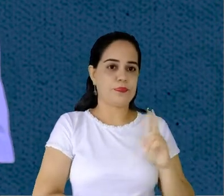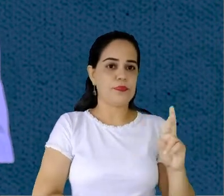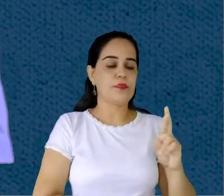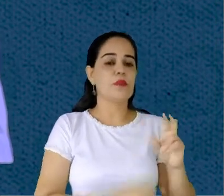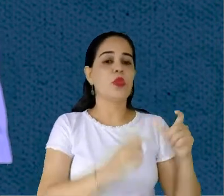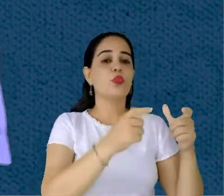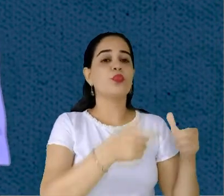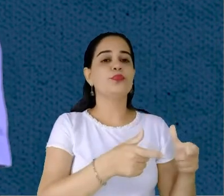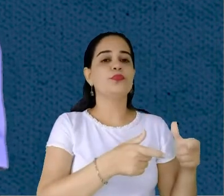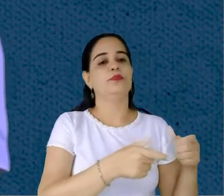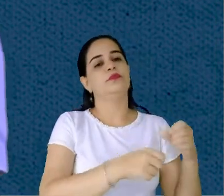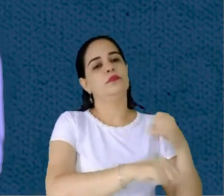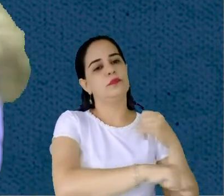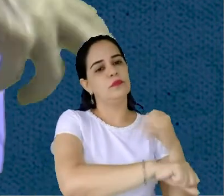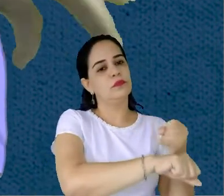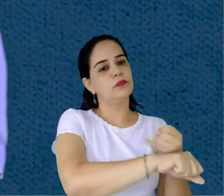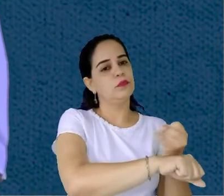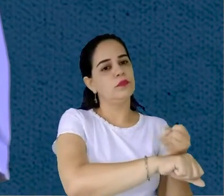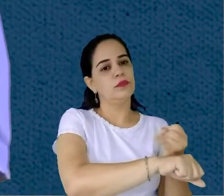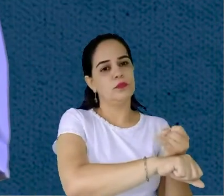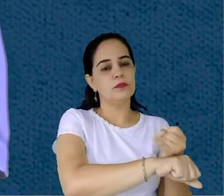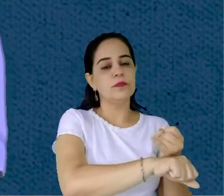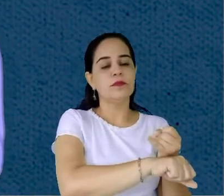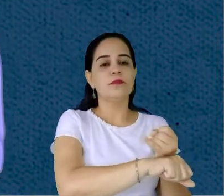primeiro concílio, primeira reunião